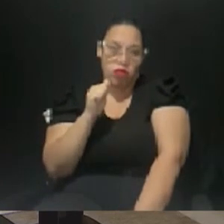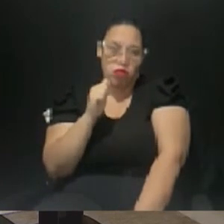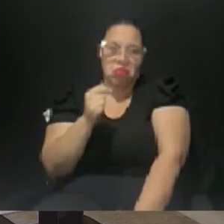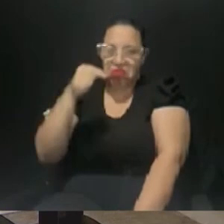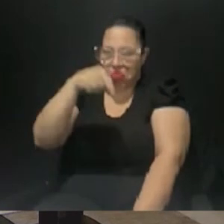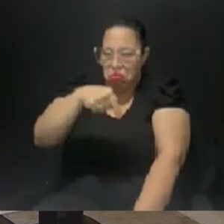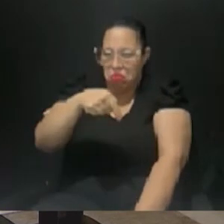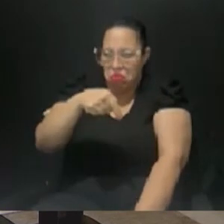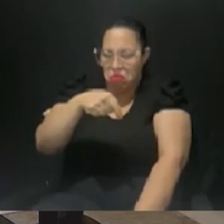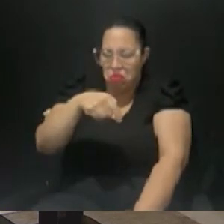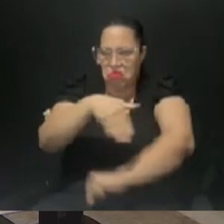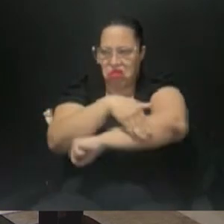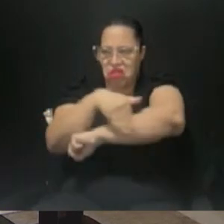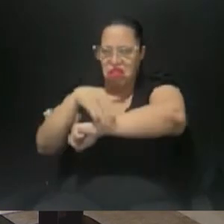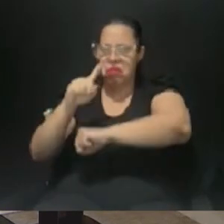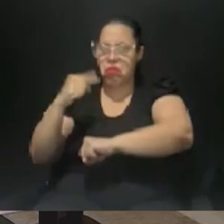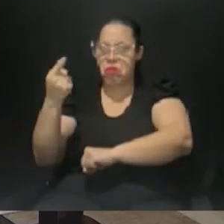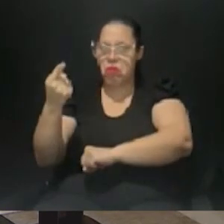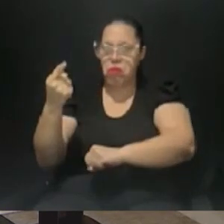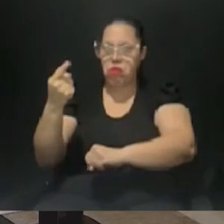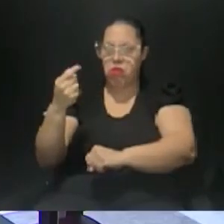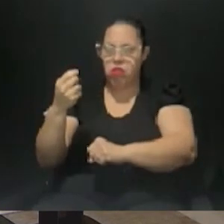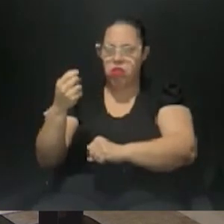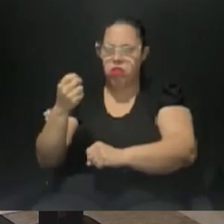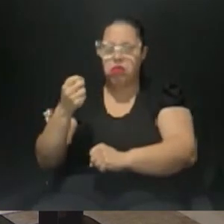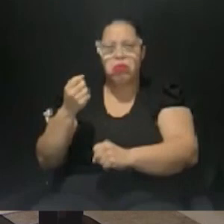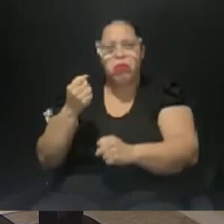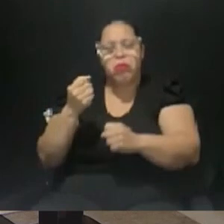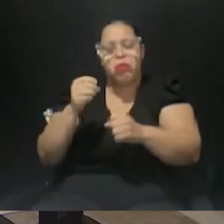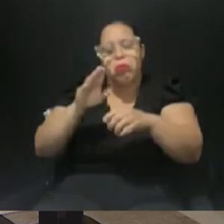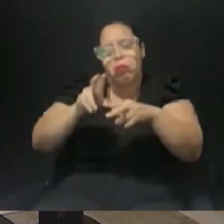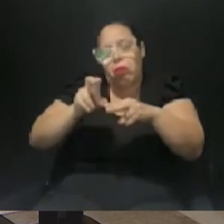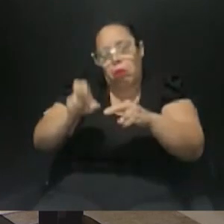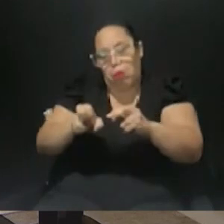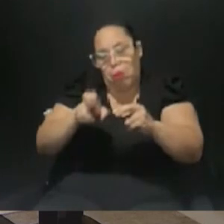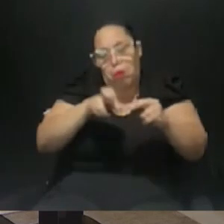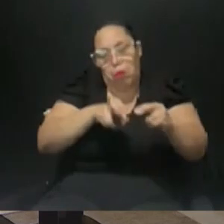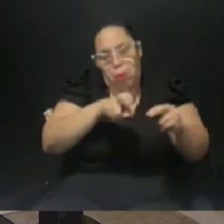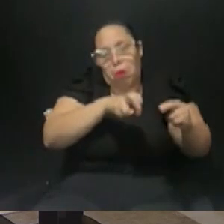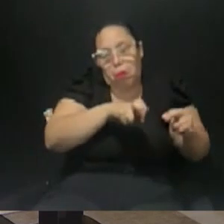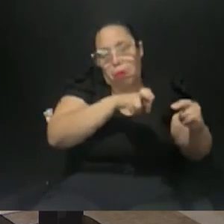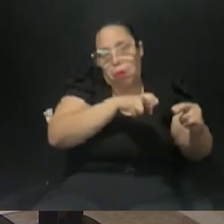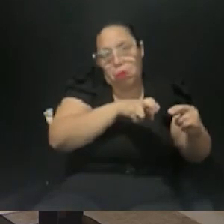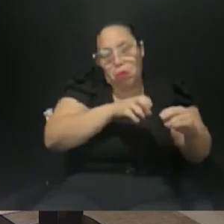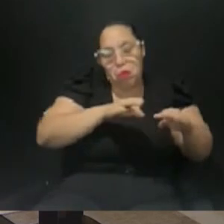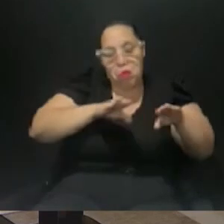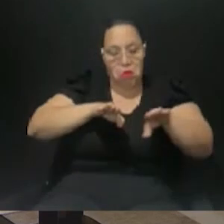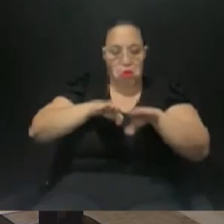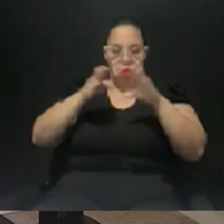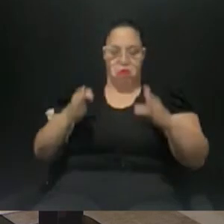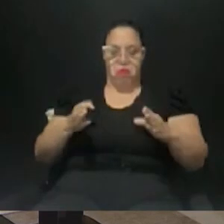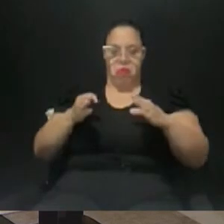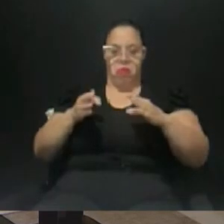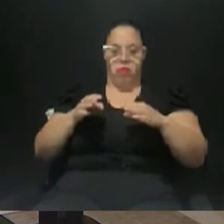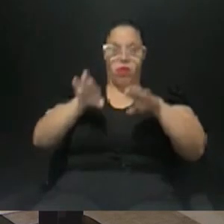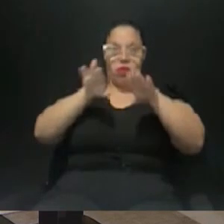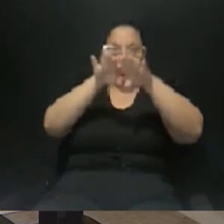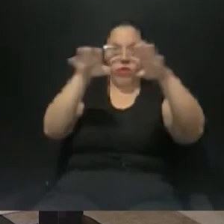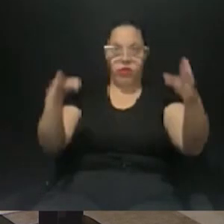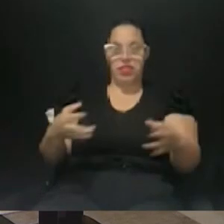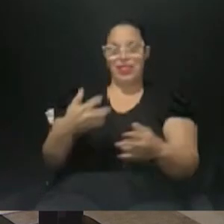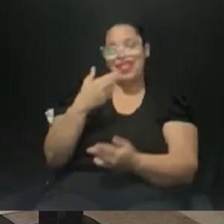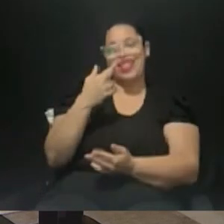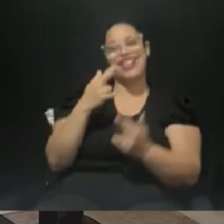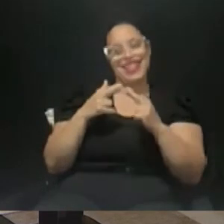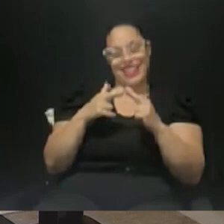outra constituição, tinha uns bancos assim, né, de tipo poltrona, o balcão era diferente e